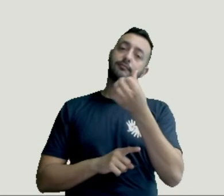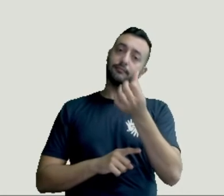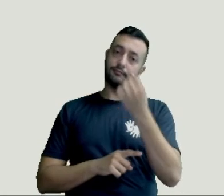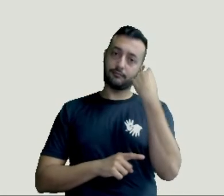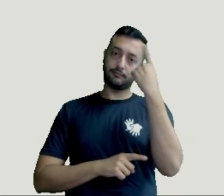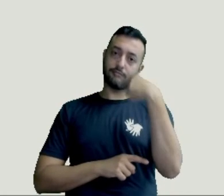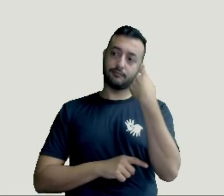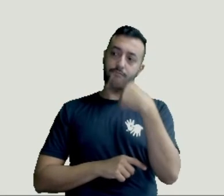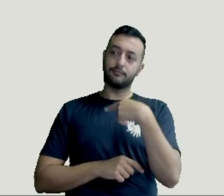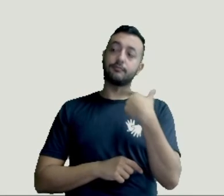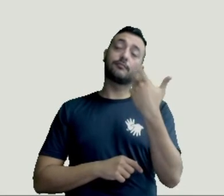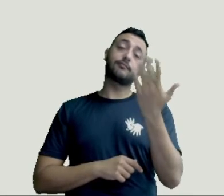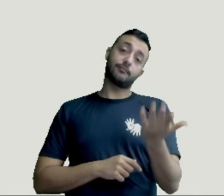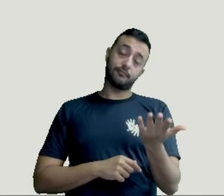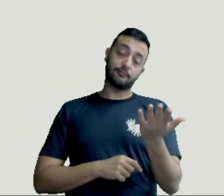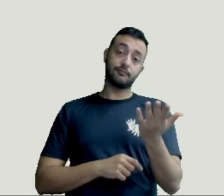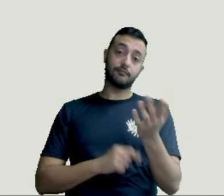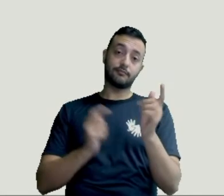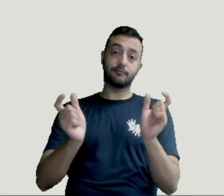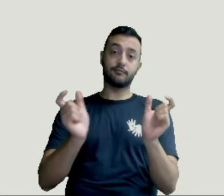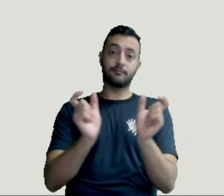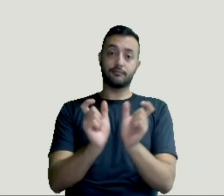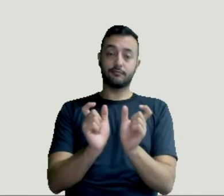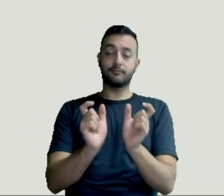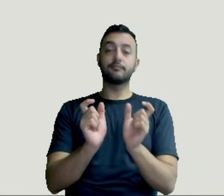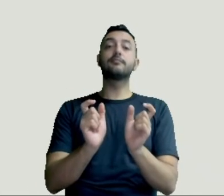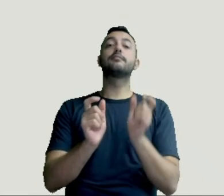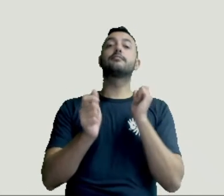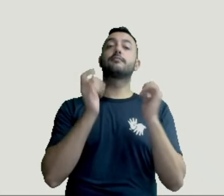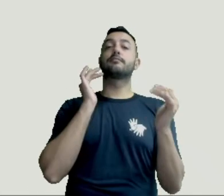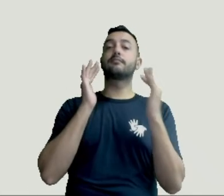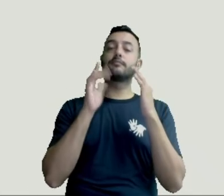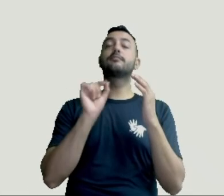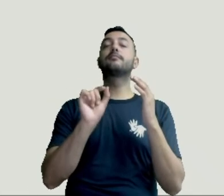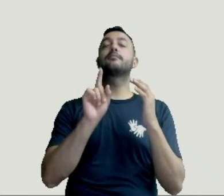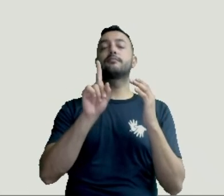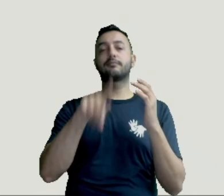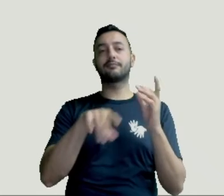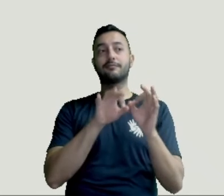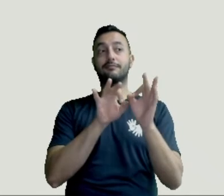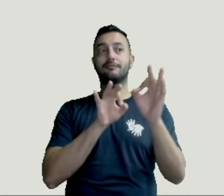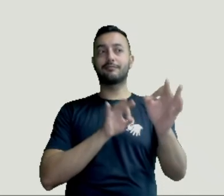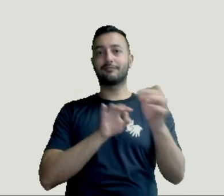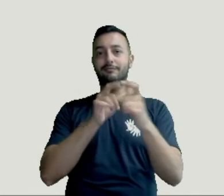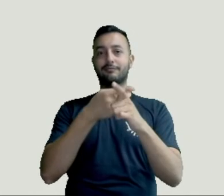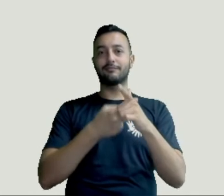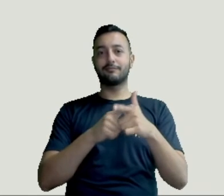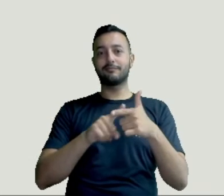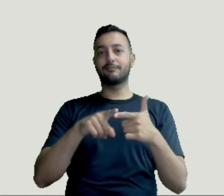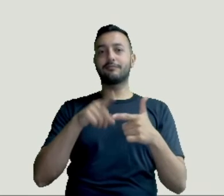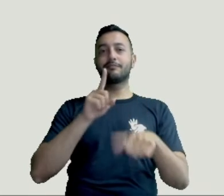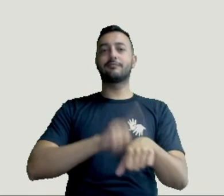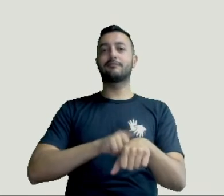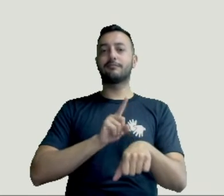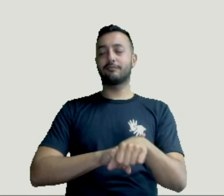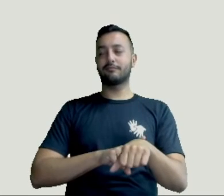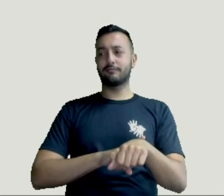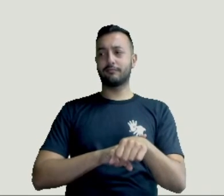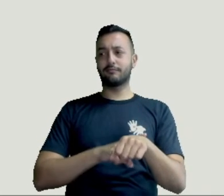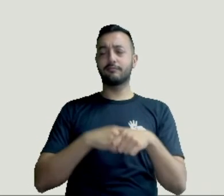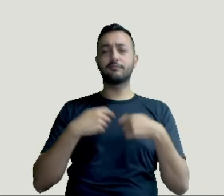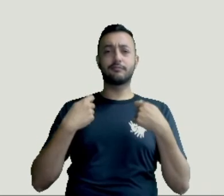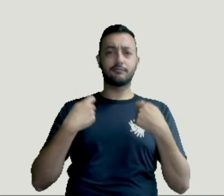horas. Bom, a gente viu a relação, né? A velocidade média é distância dividido pelo tempo. Beleza? O professor precisa